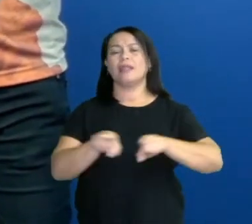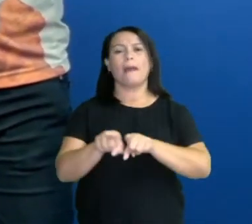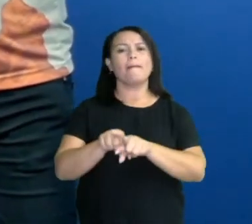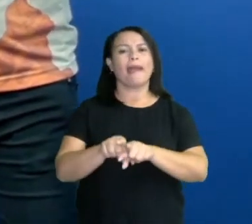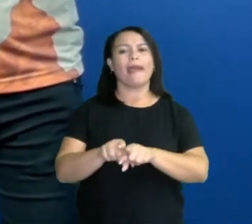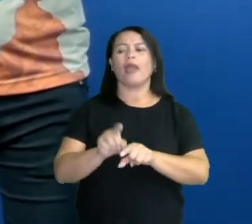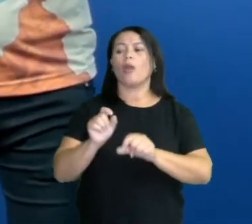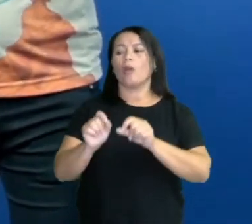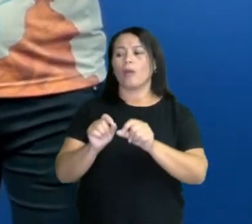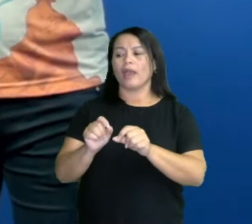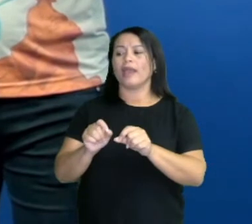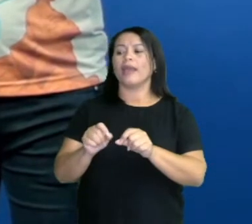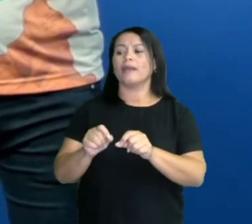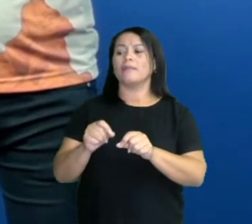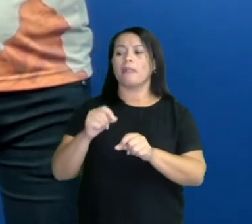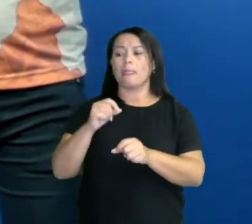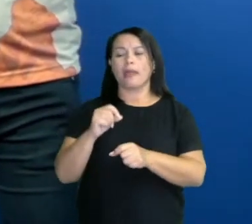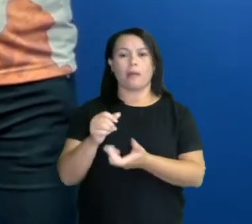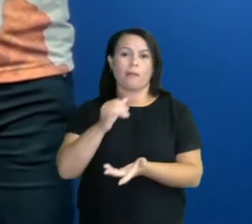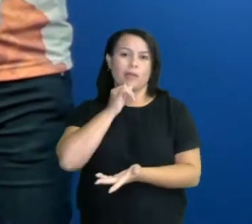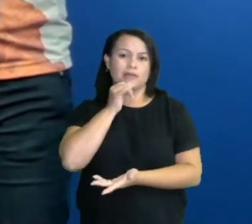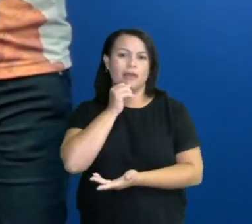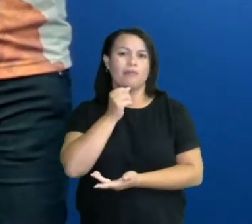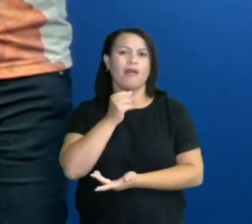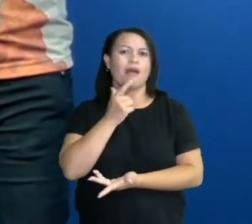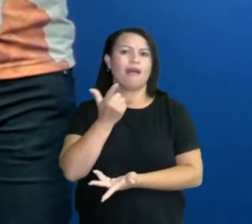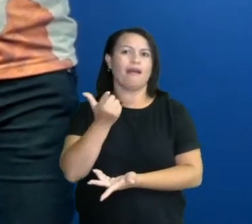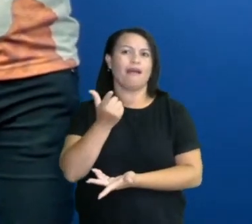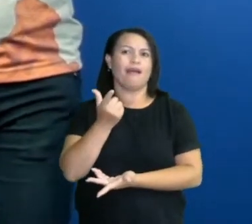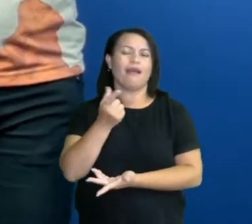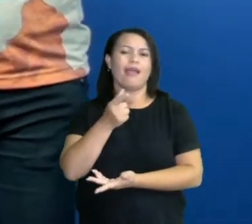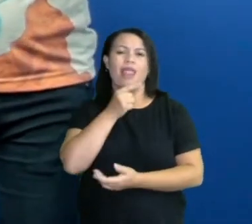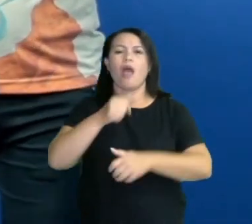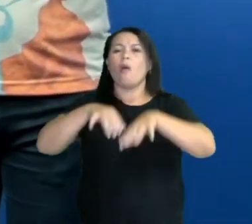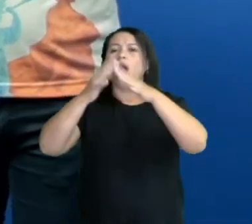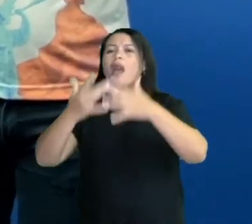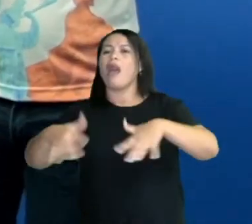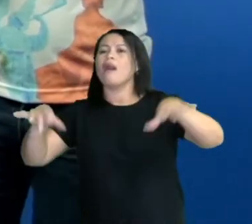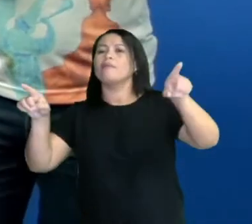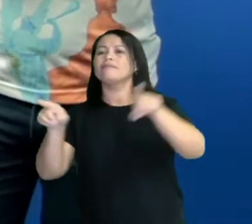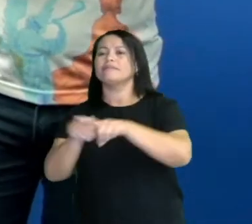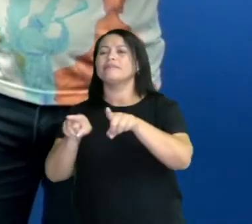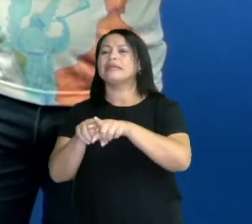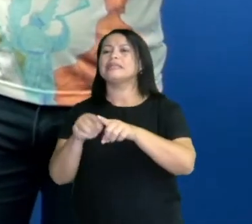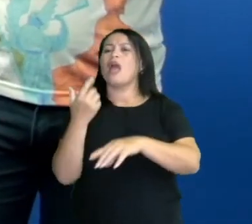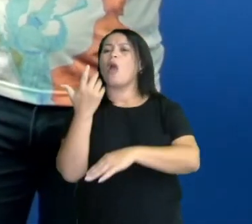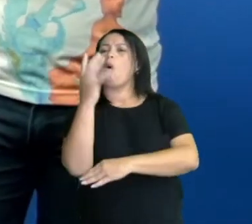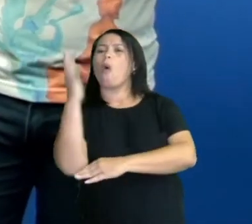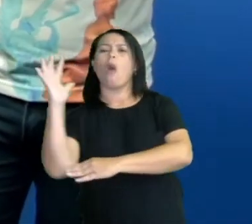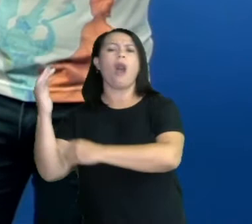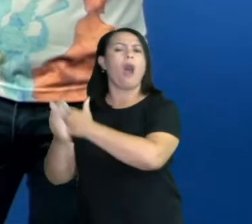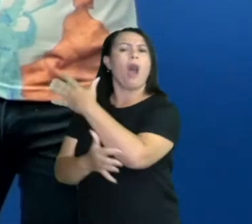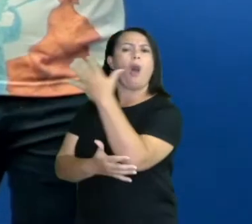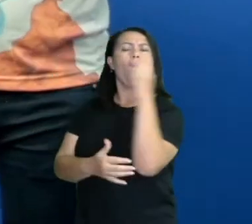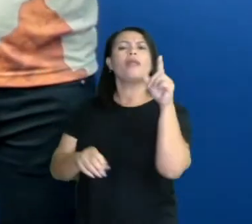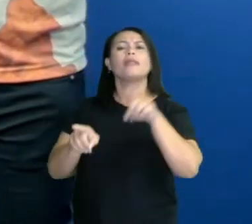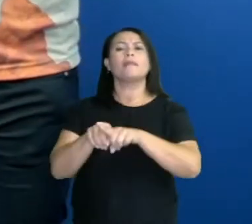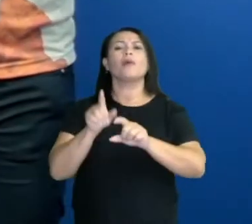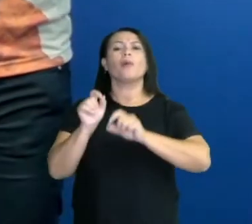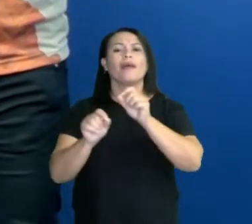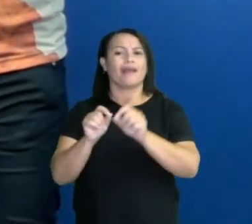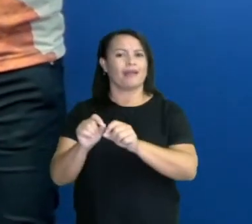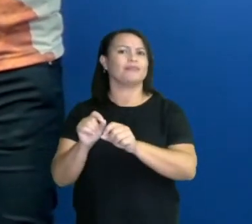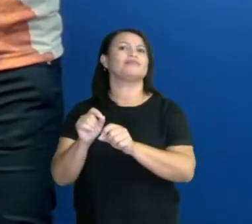mais, adentrando o litoral, temos uma outra vegetação chamada de restingas. Essa vegetação é importantíssima